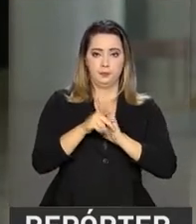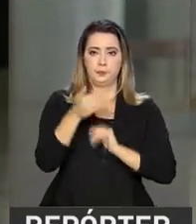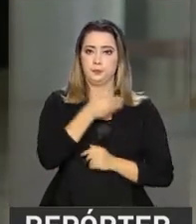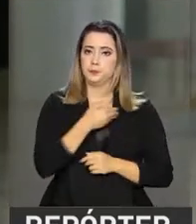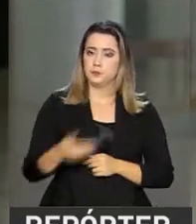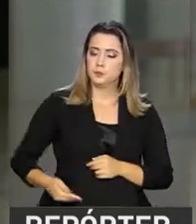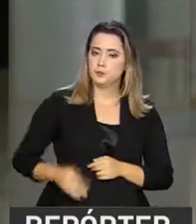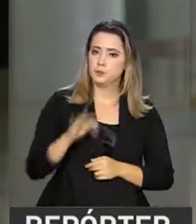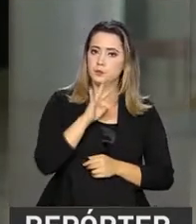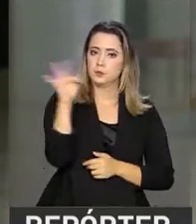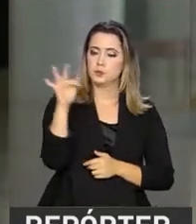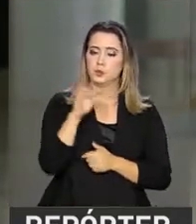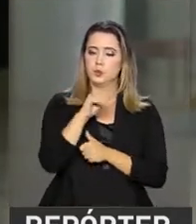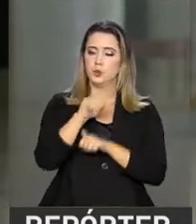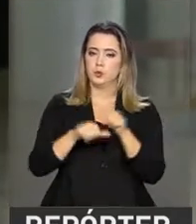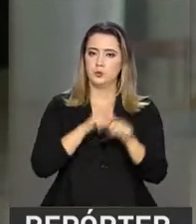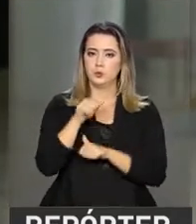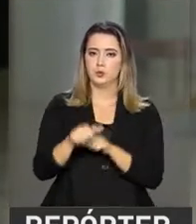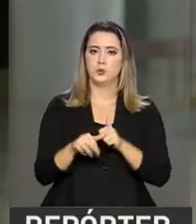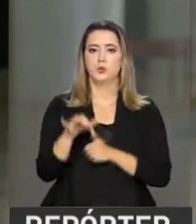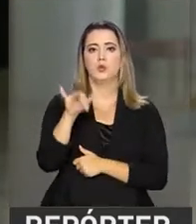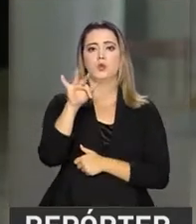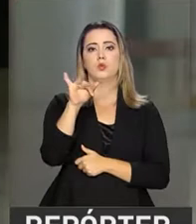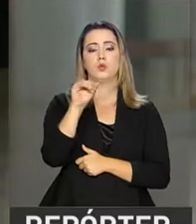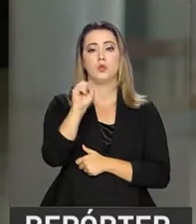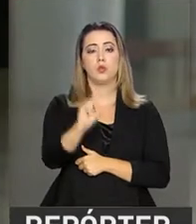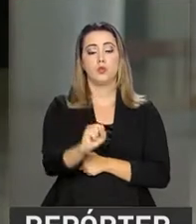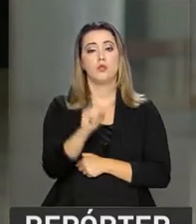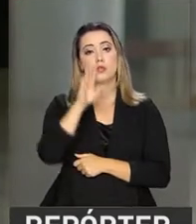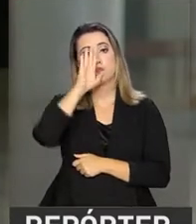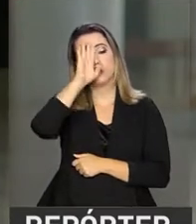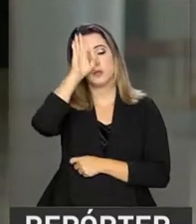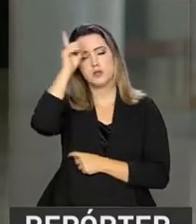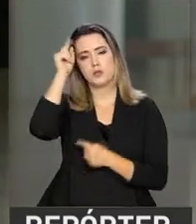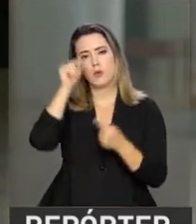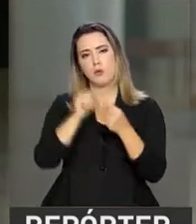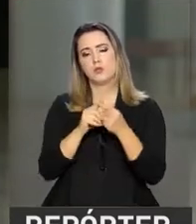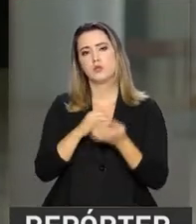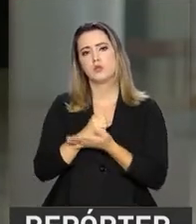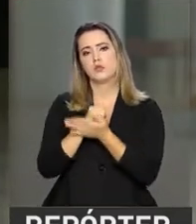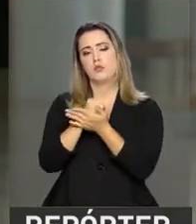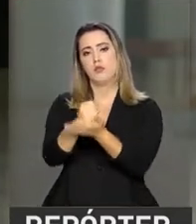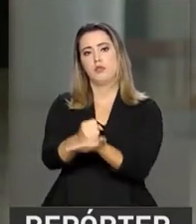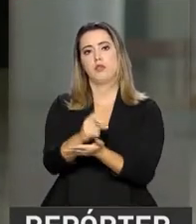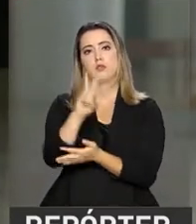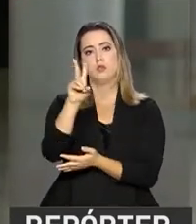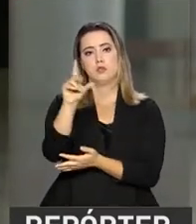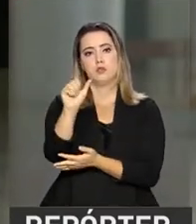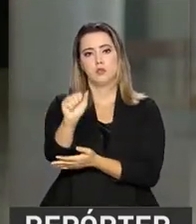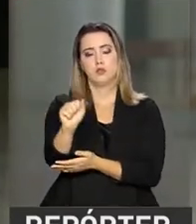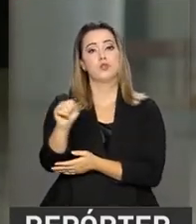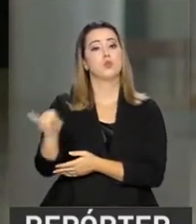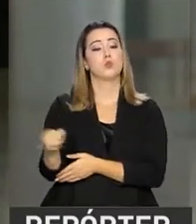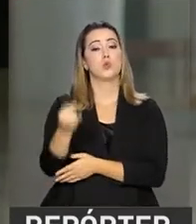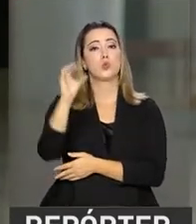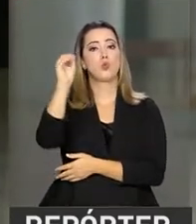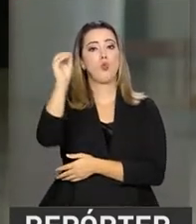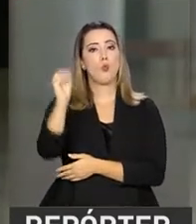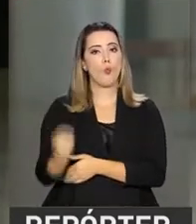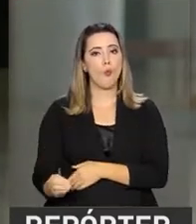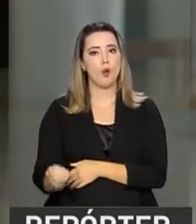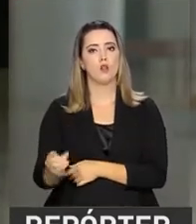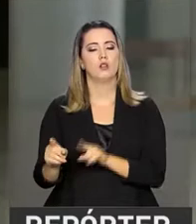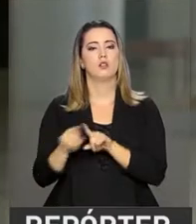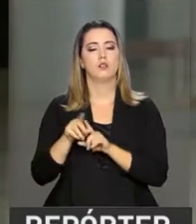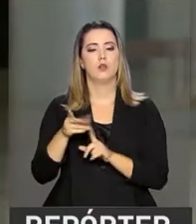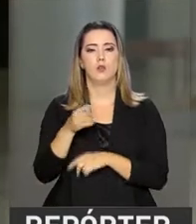mudanças ao fundo de financiamento estudantil a principal delas é a oferta de vagas com financiamento a juro zero para